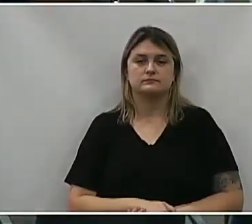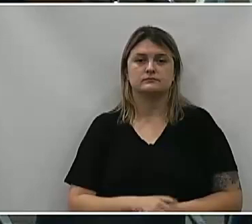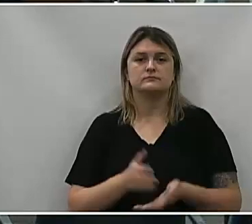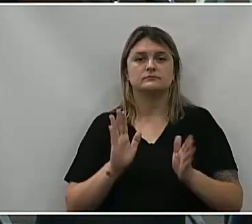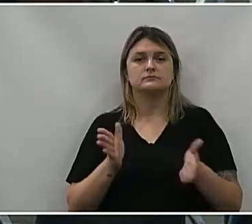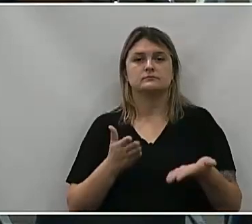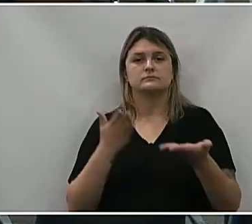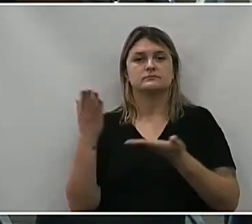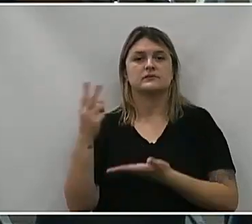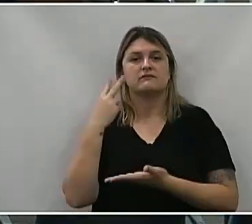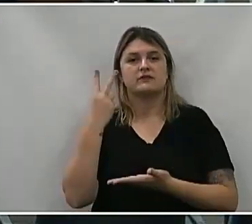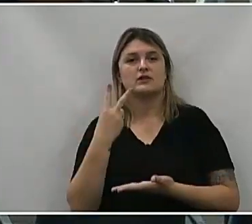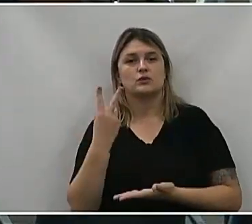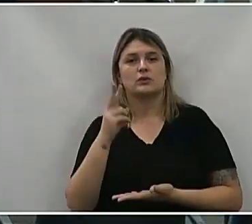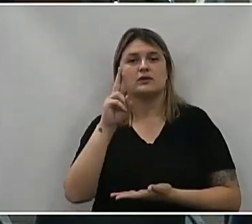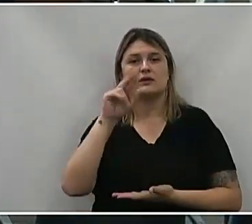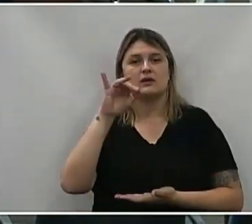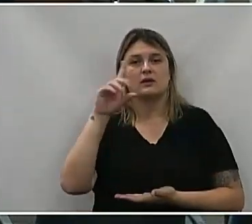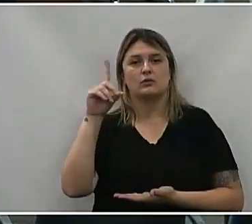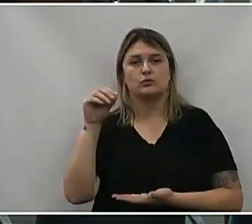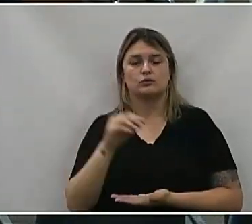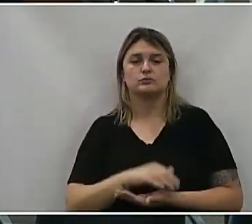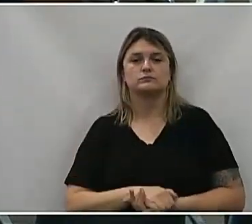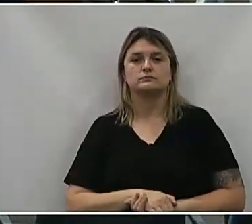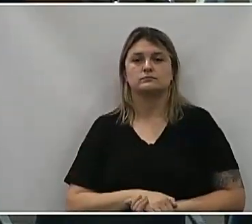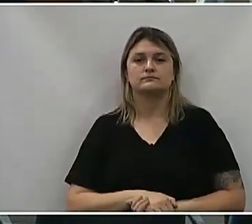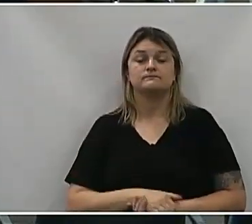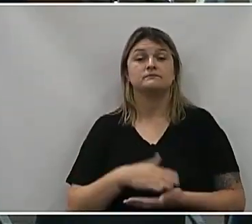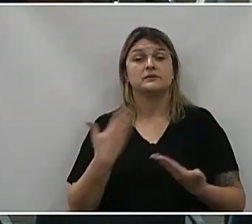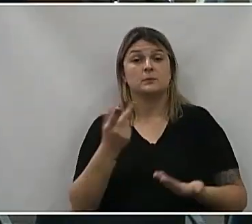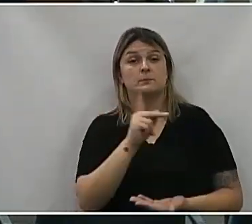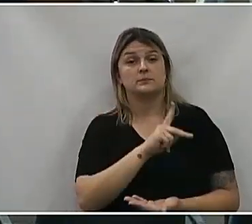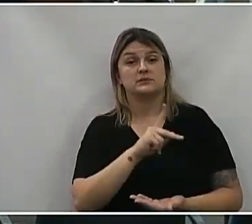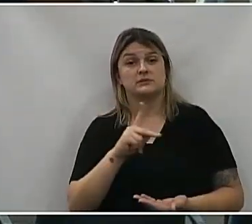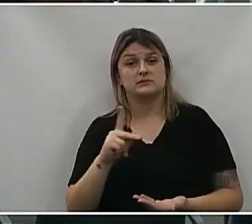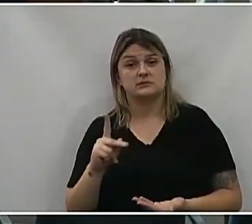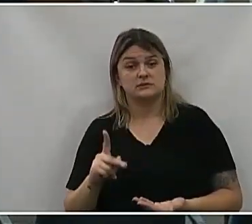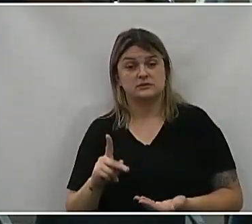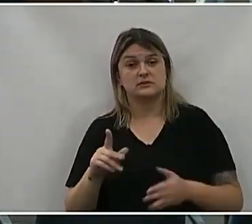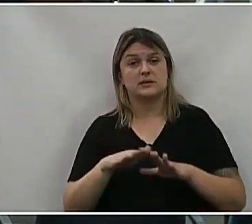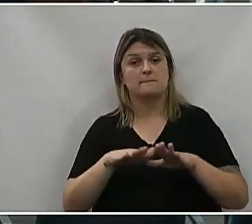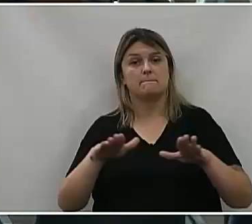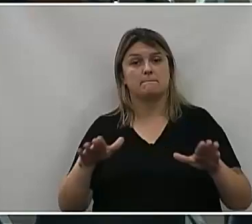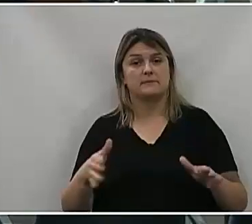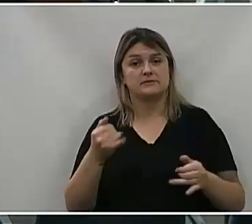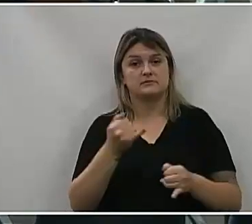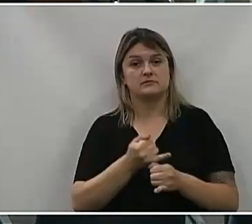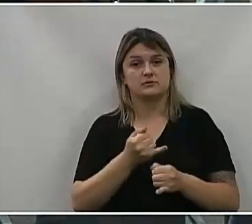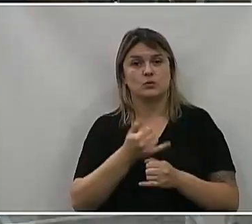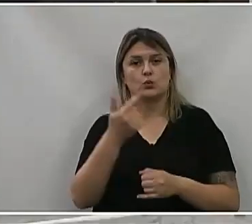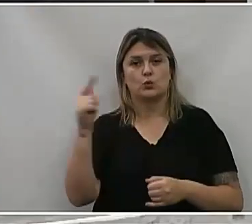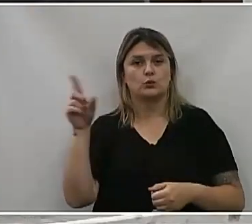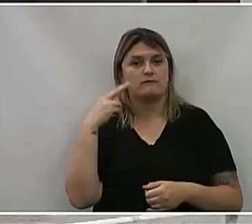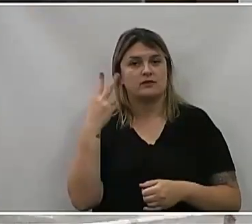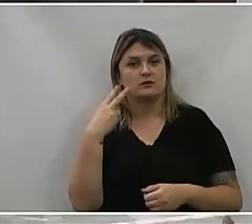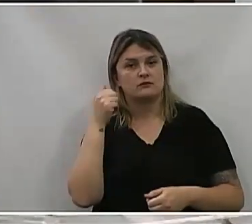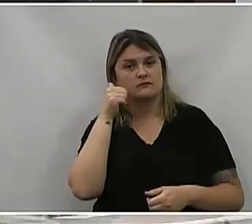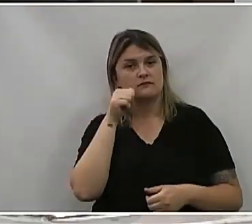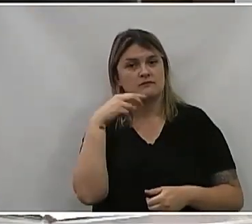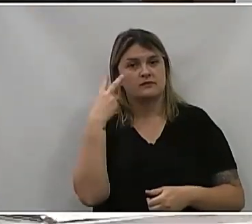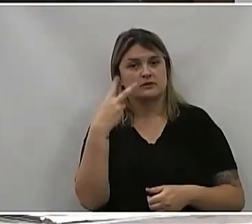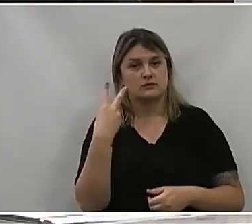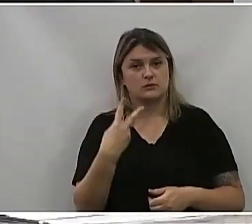Com a palavra, vereador Ricardo Adriano Sass. Senhor presidente, mesa diretora, senhores vereadores, vereadora,